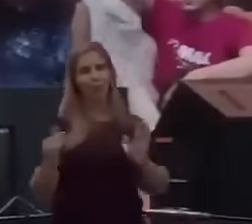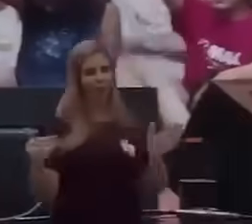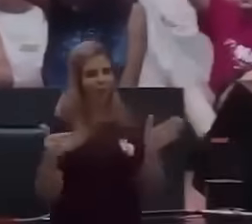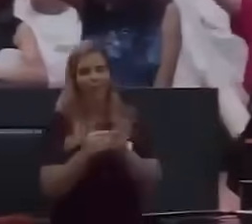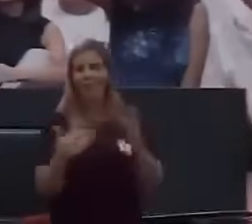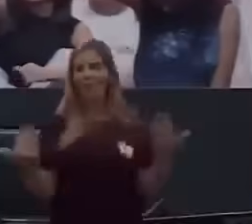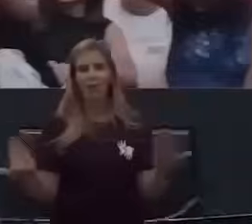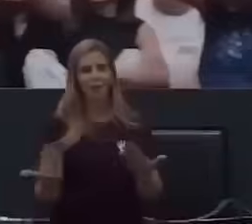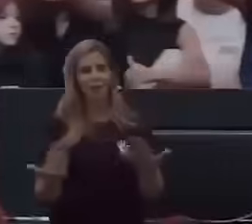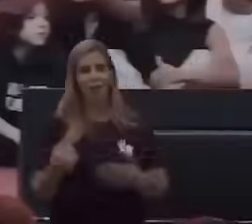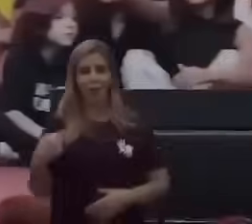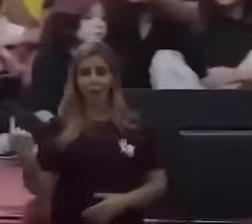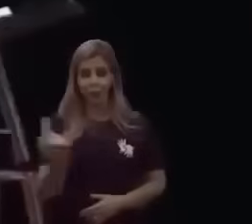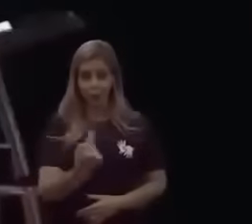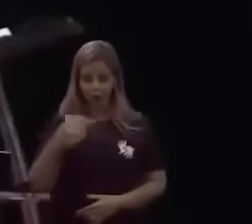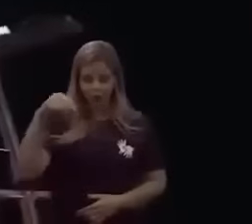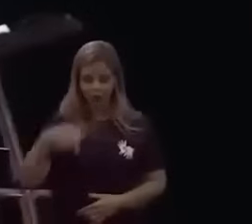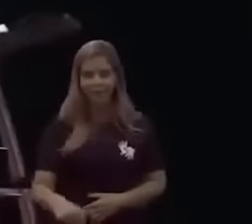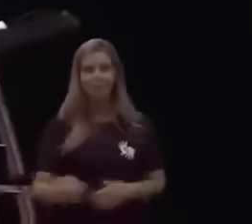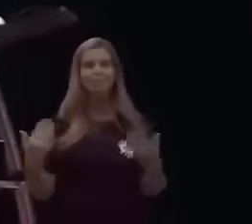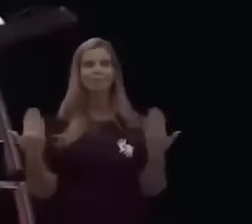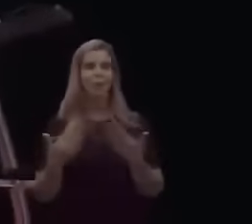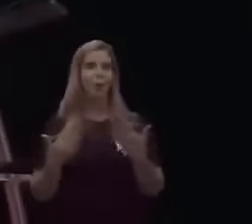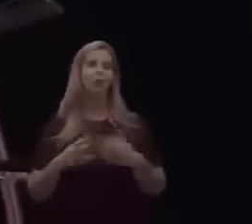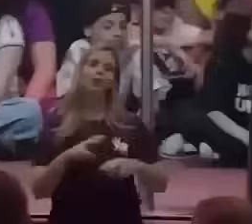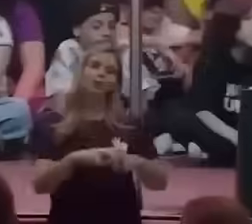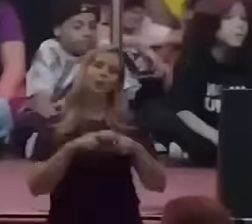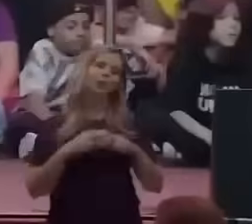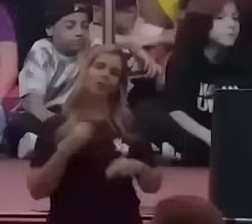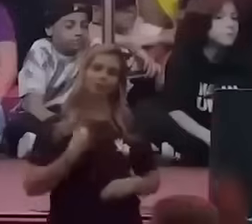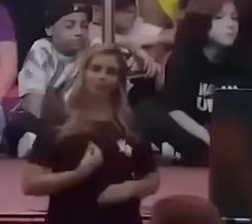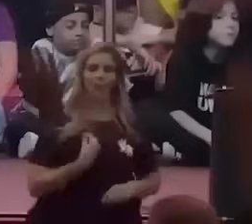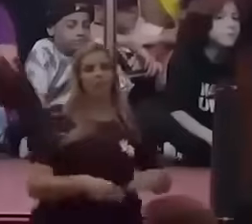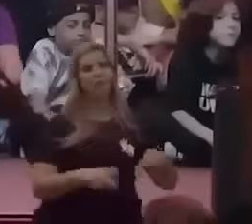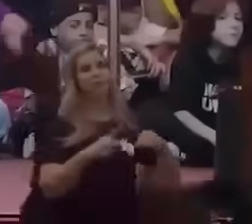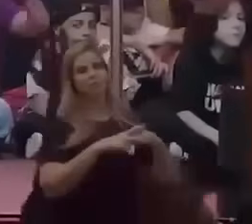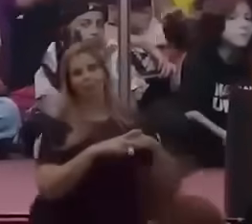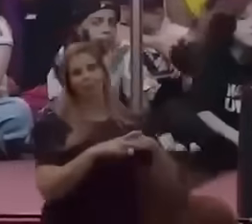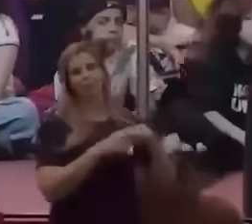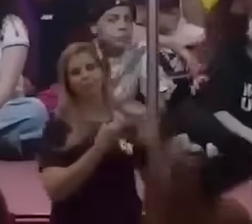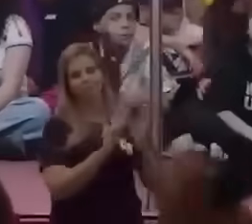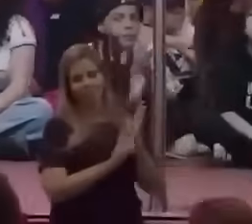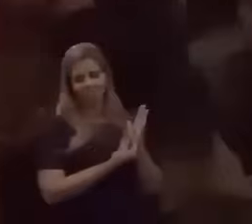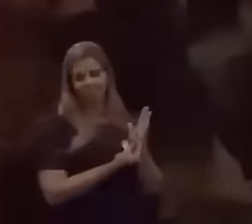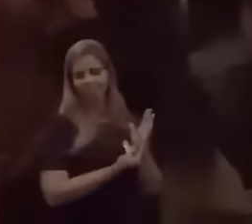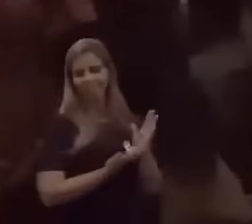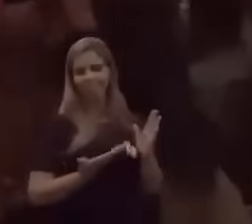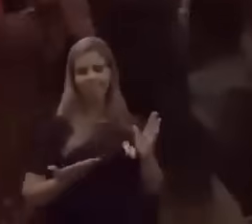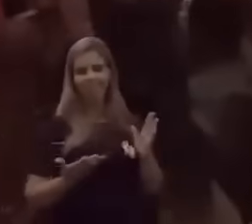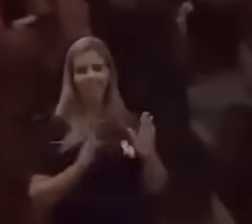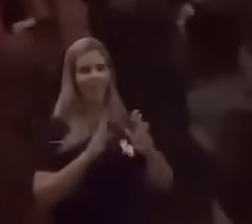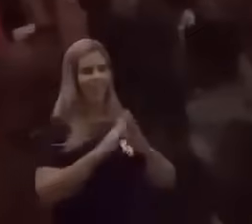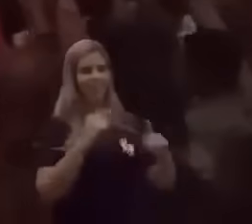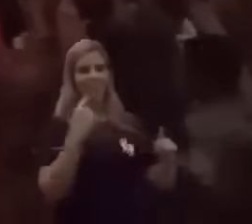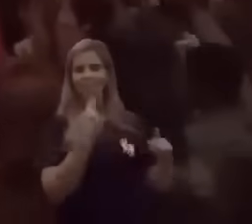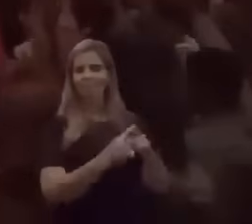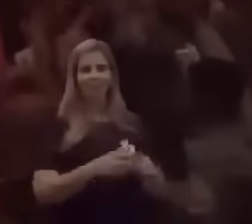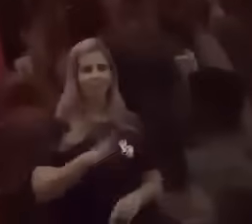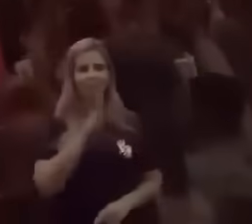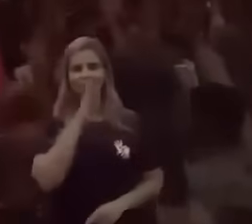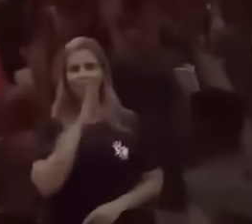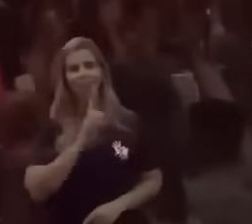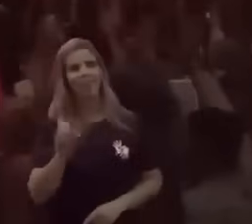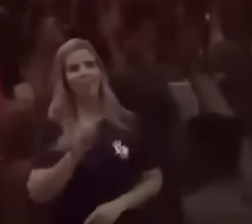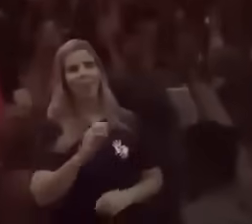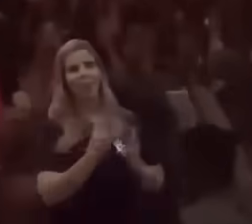tem demônio, por mais terrível que seja, que possa calar a voz da igreja, a voz do Evangelho, porque